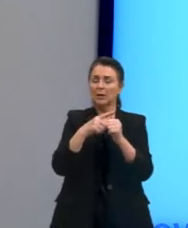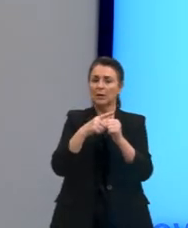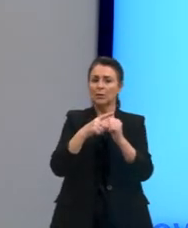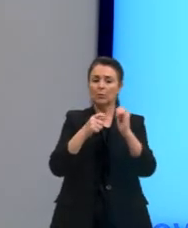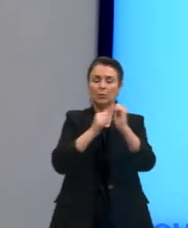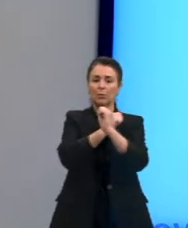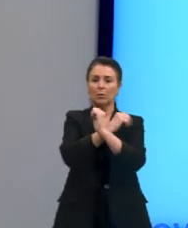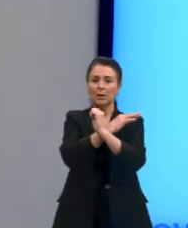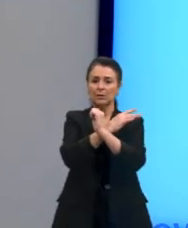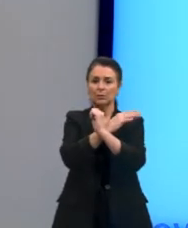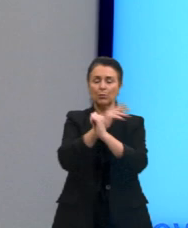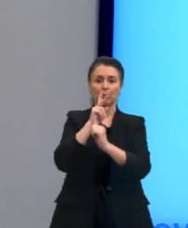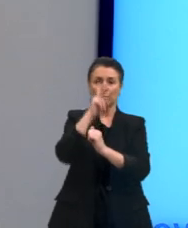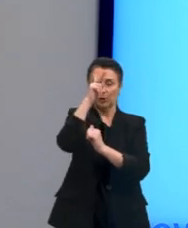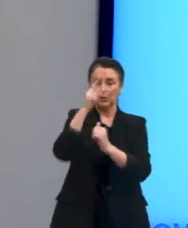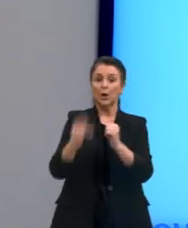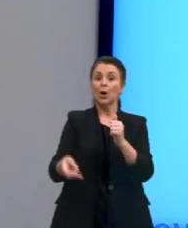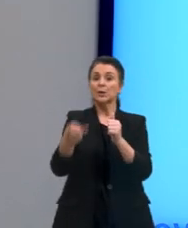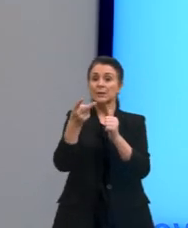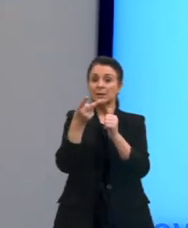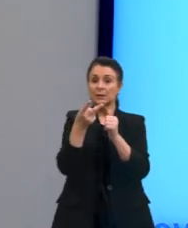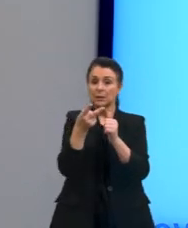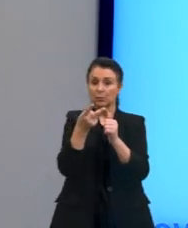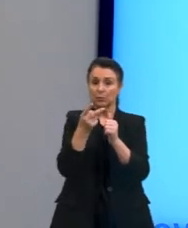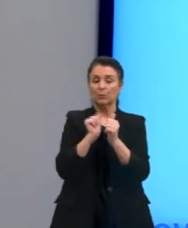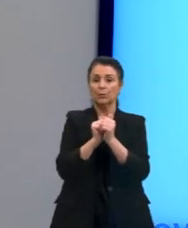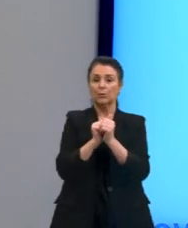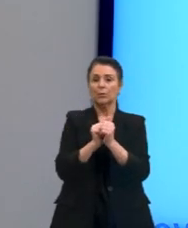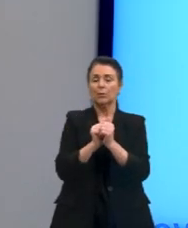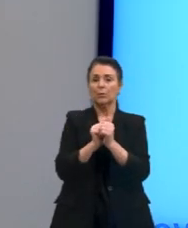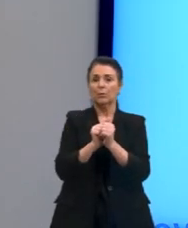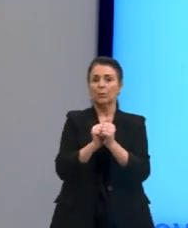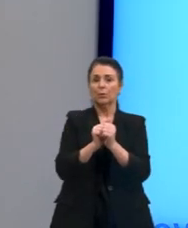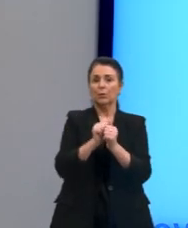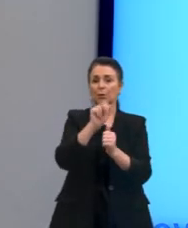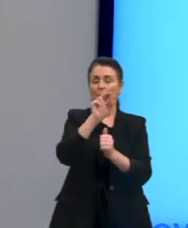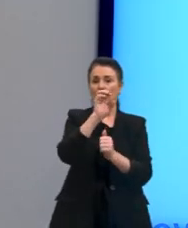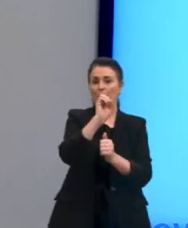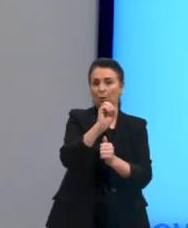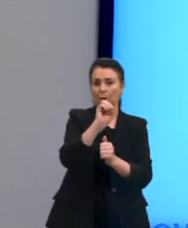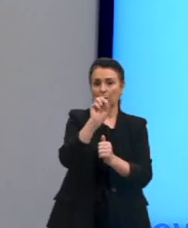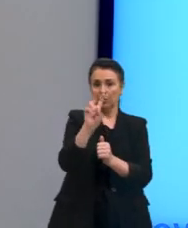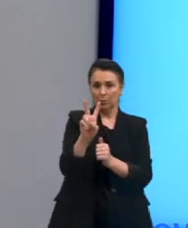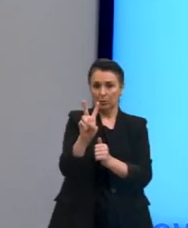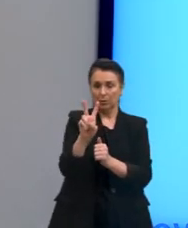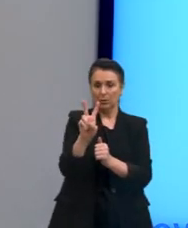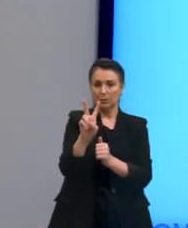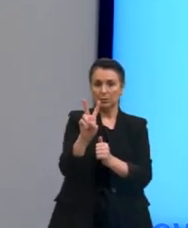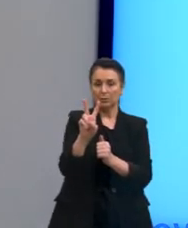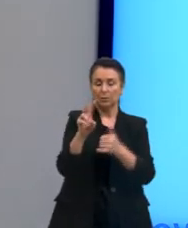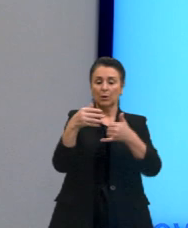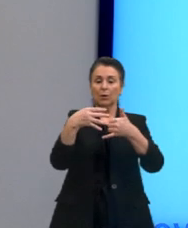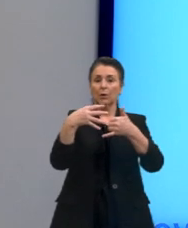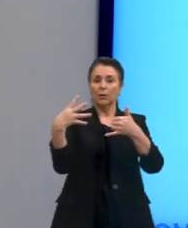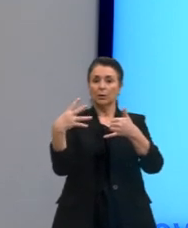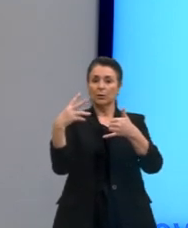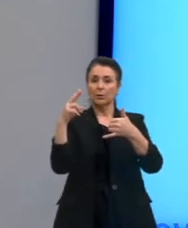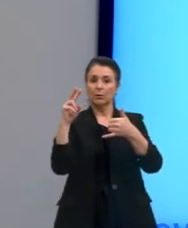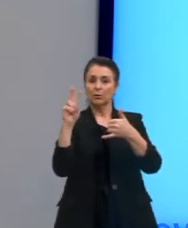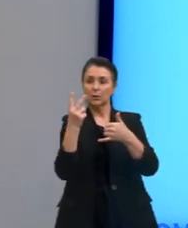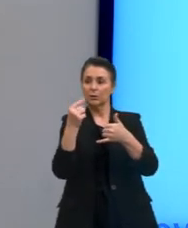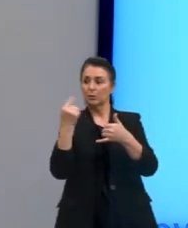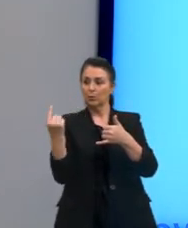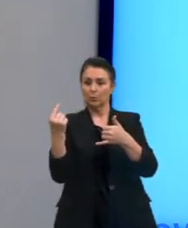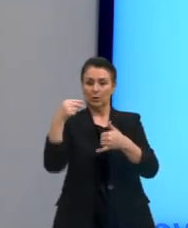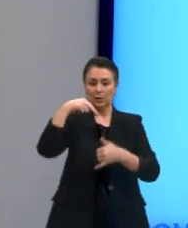nem mais forte já o segundo eu tenho n2 O2 desculpa hidrogênio um então eu vou ter